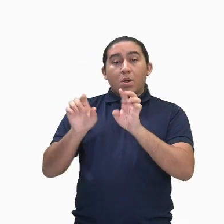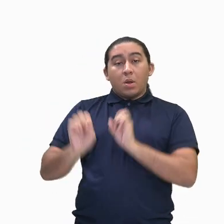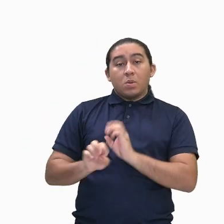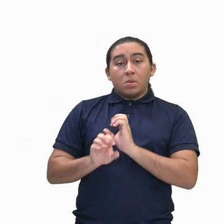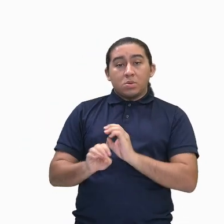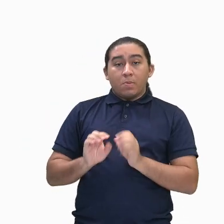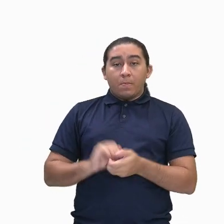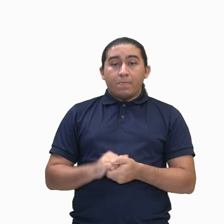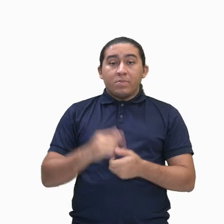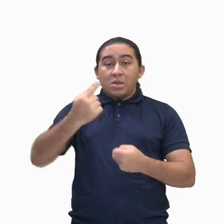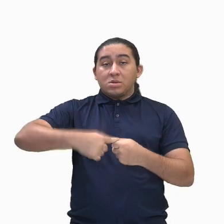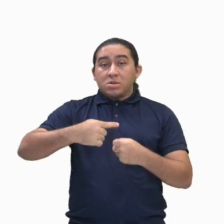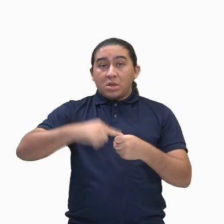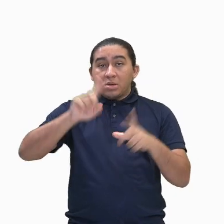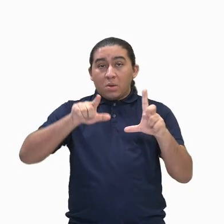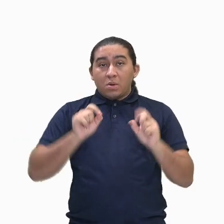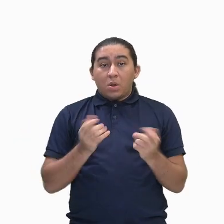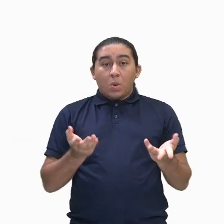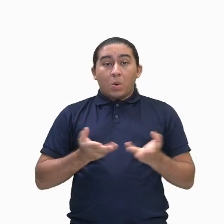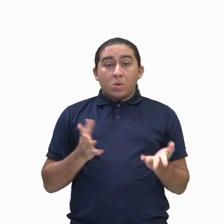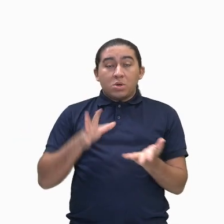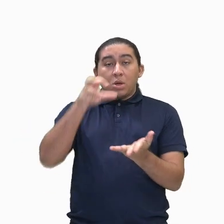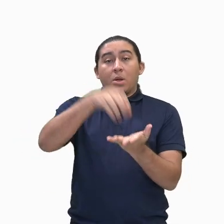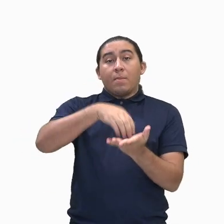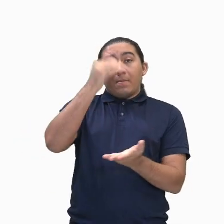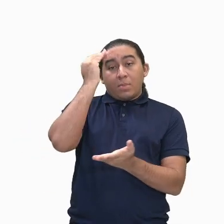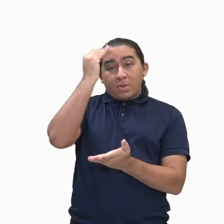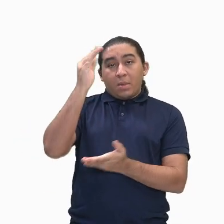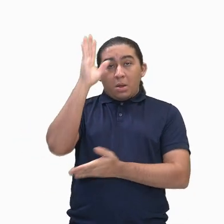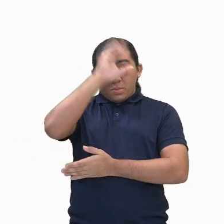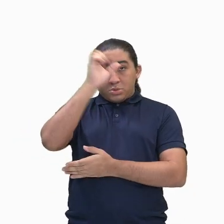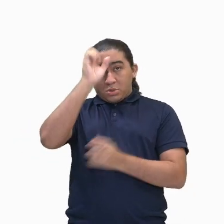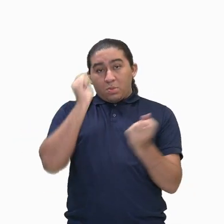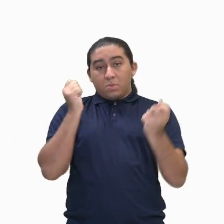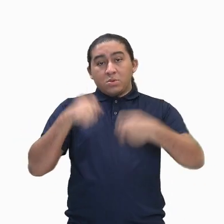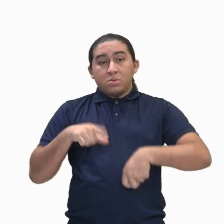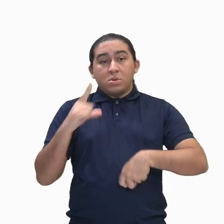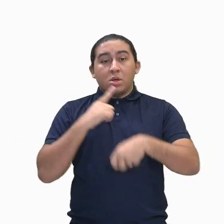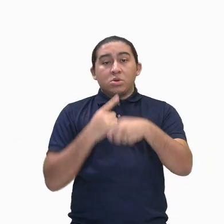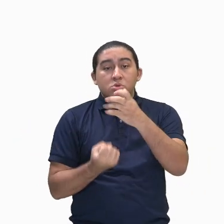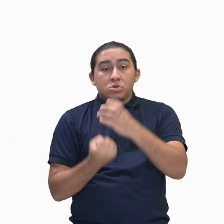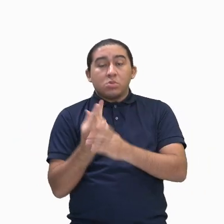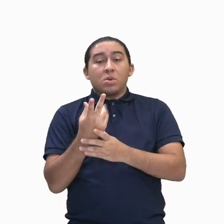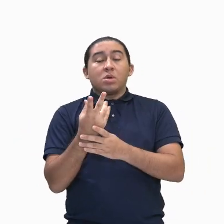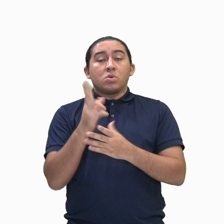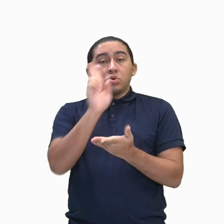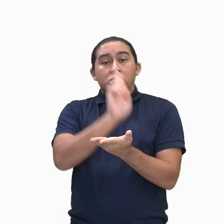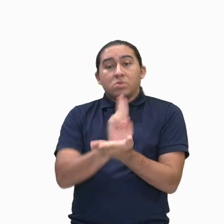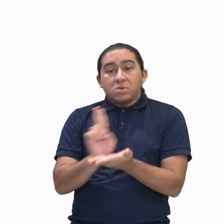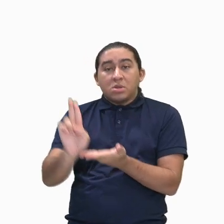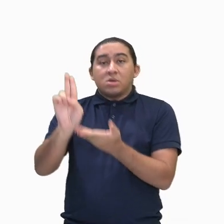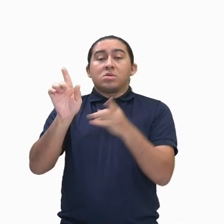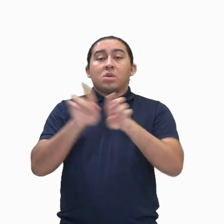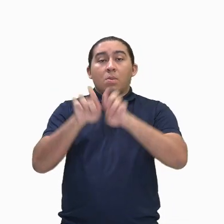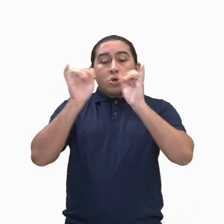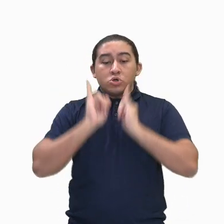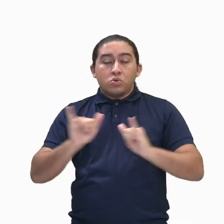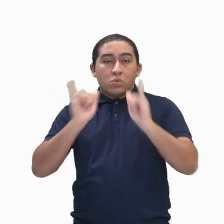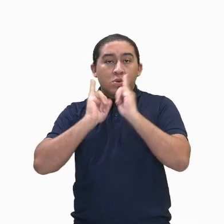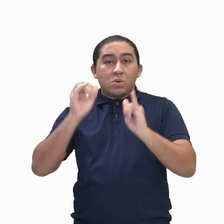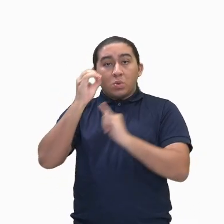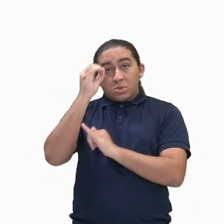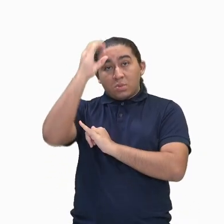cidades tornaram-se centros de aprendizado com o surgimento de universidades e a disseminação do conhecimento, ou